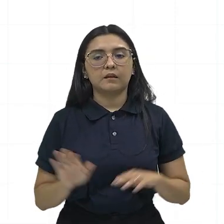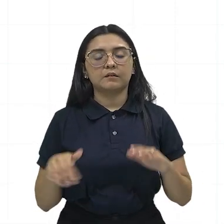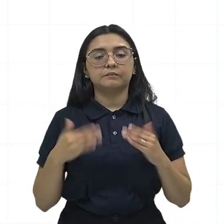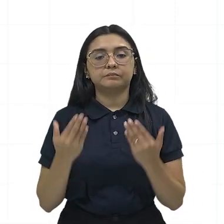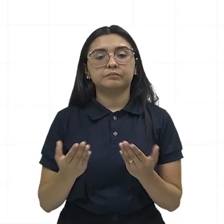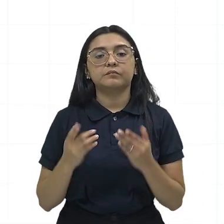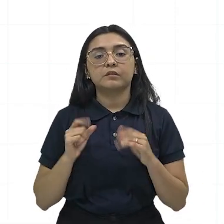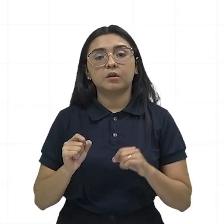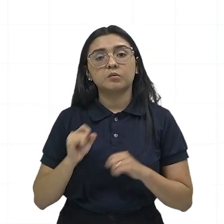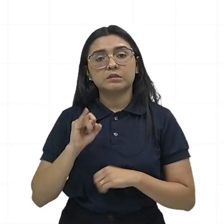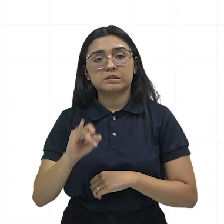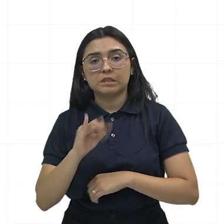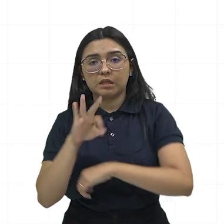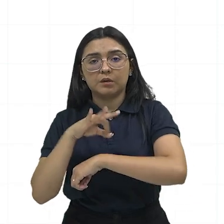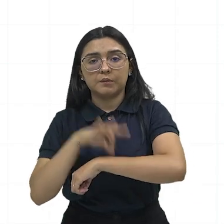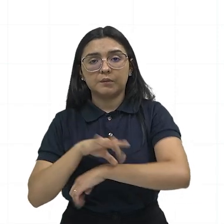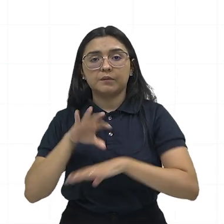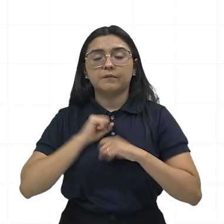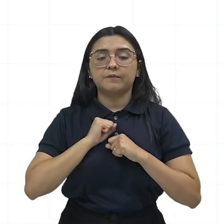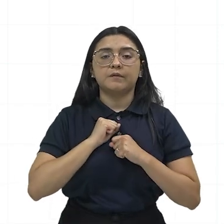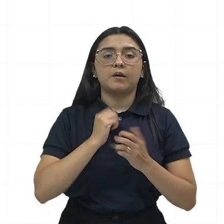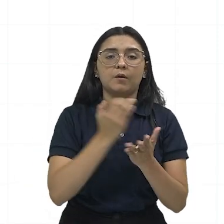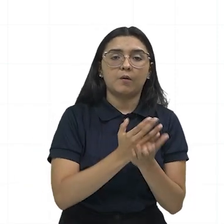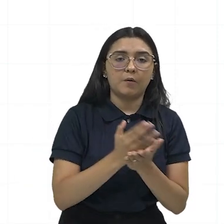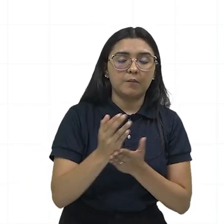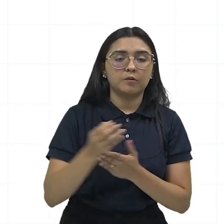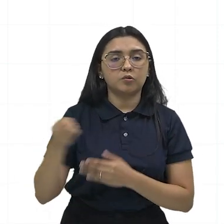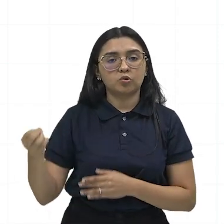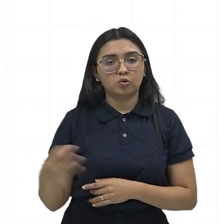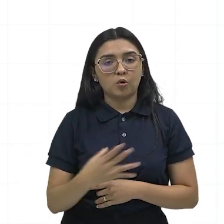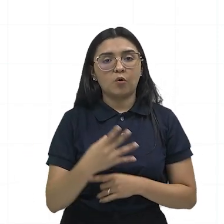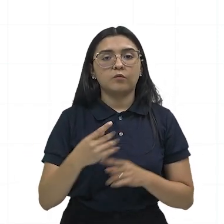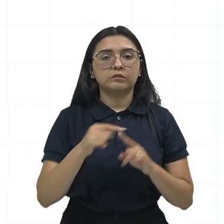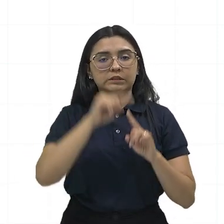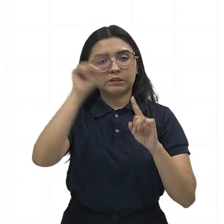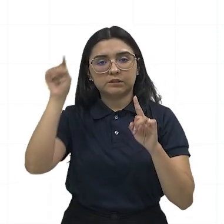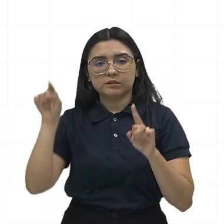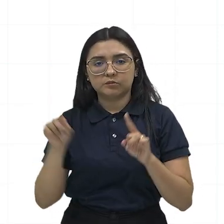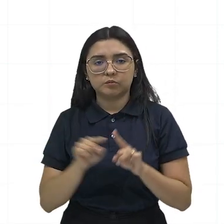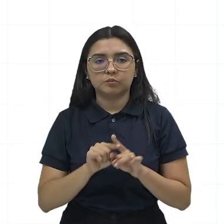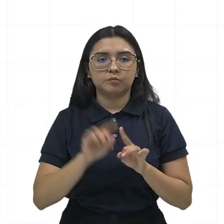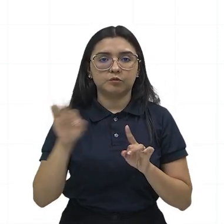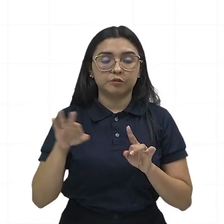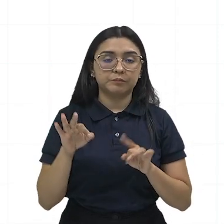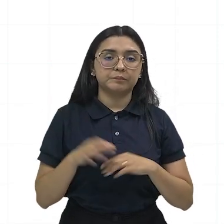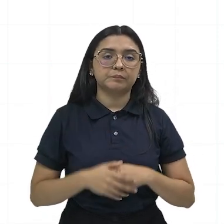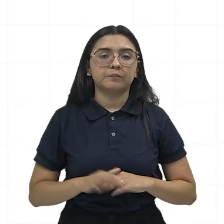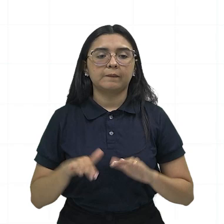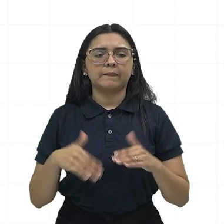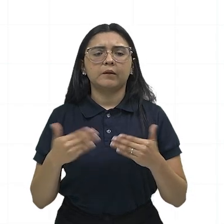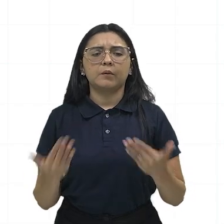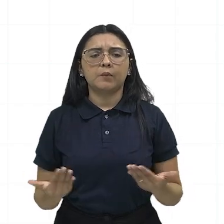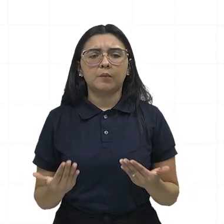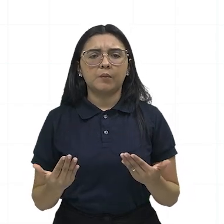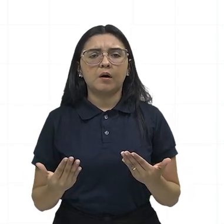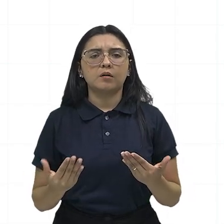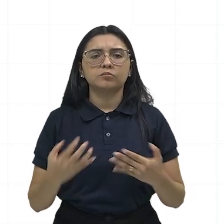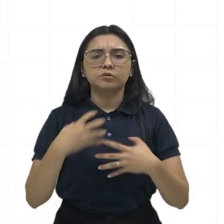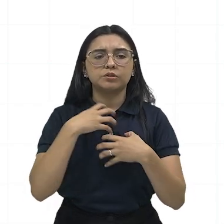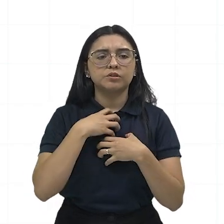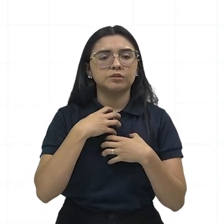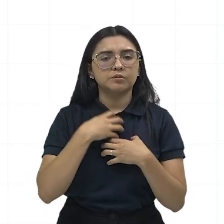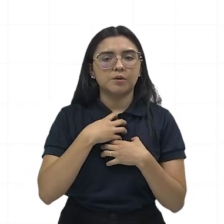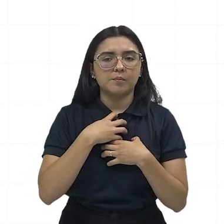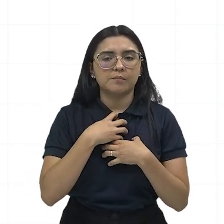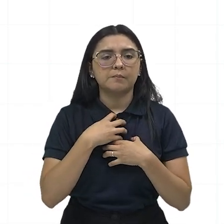ela for picada, dá início ao novo ciclo, certo? E quais são os